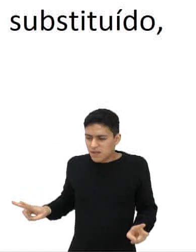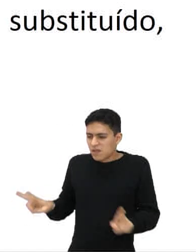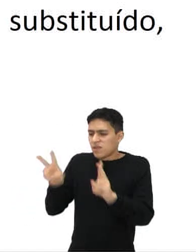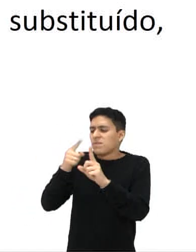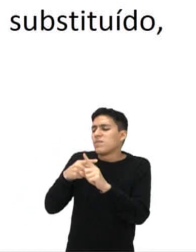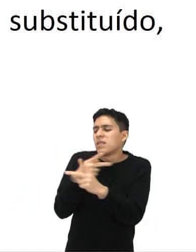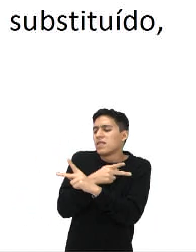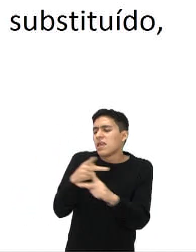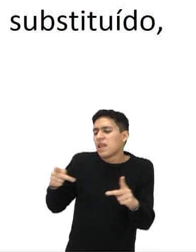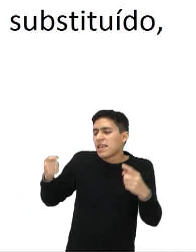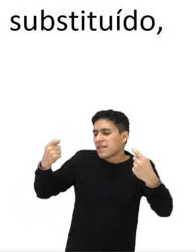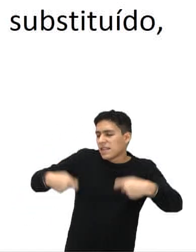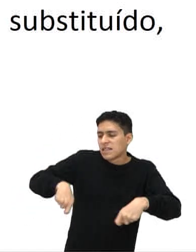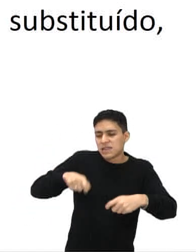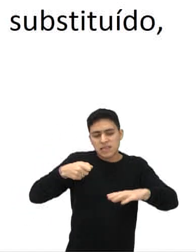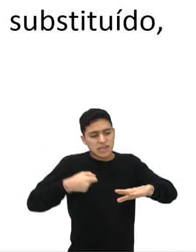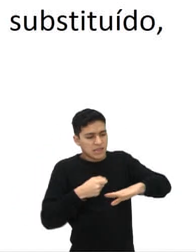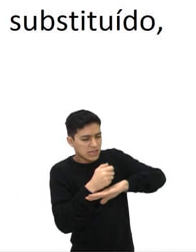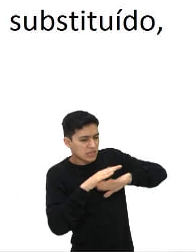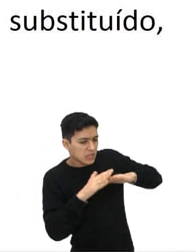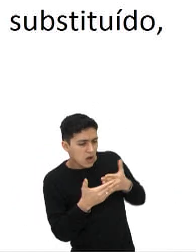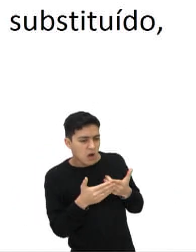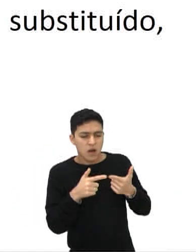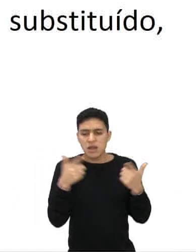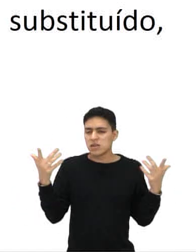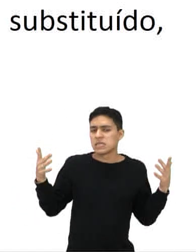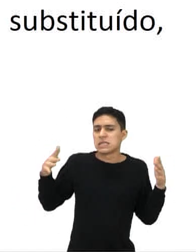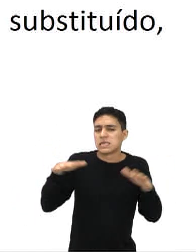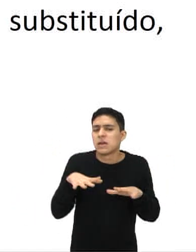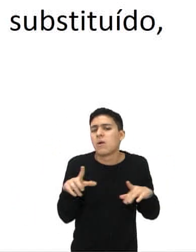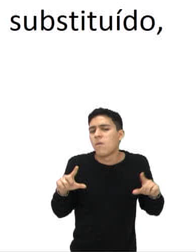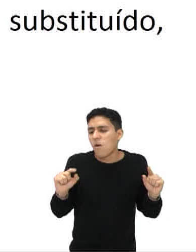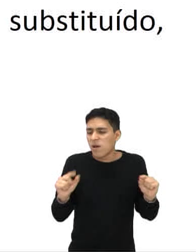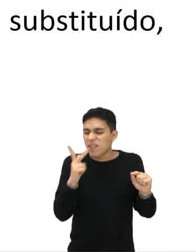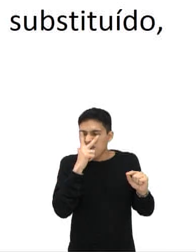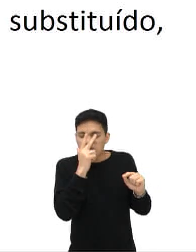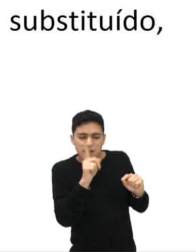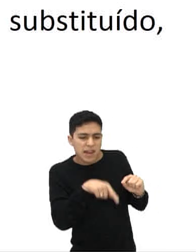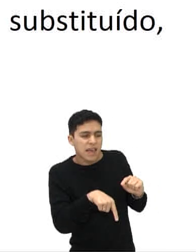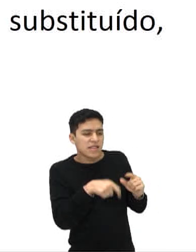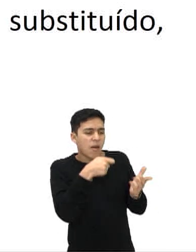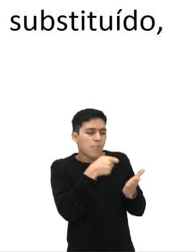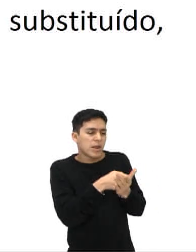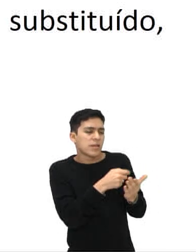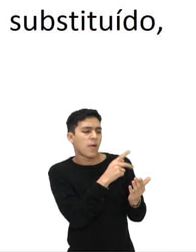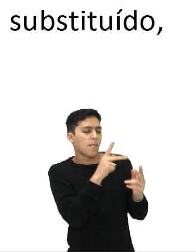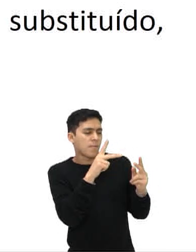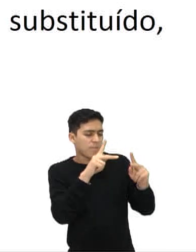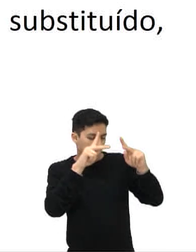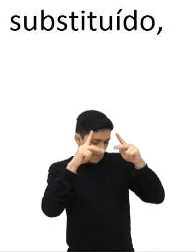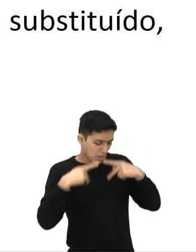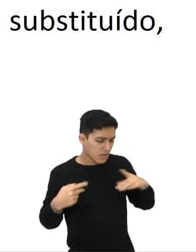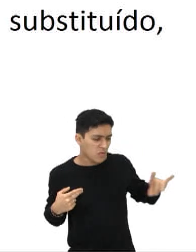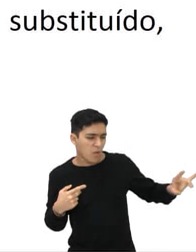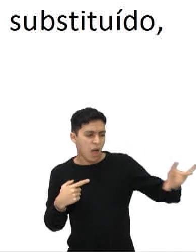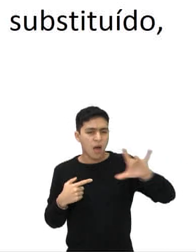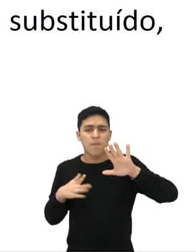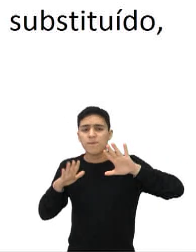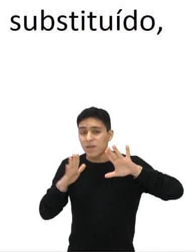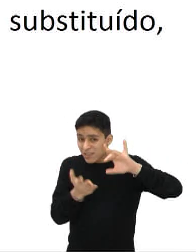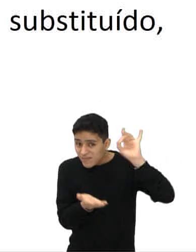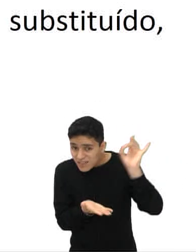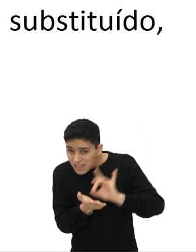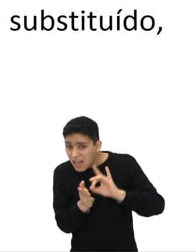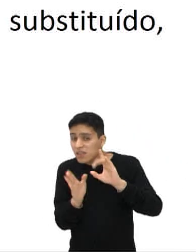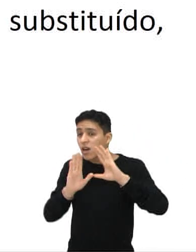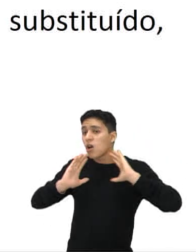suas necessidades escolares e a sua inclusão social são tidas como uma obrigação pessoal, sendo que esses deveres, na realidade,